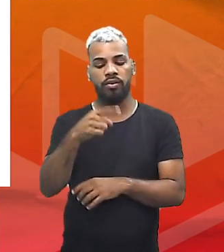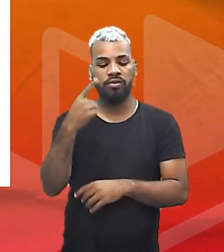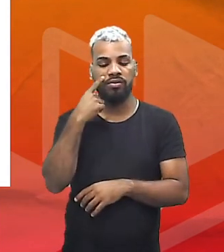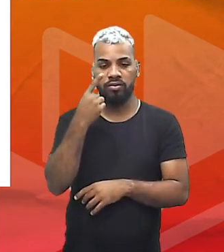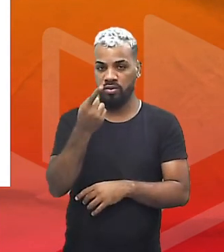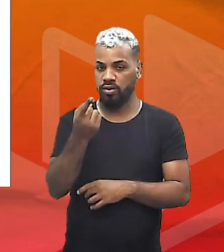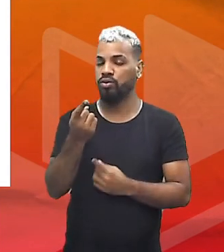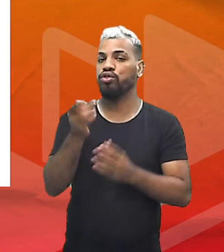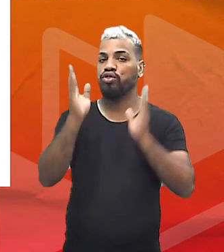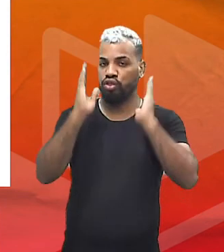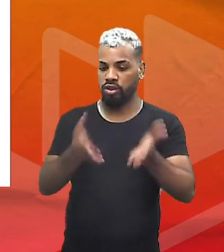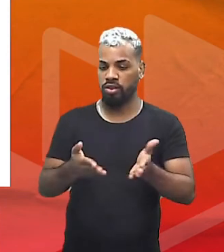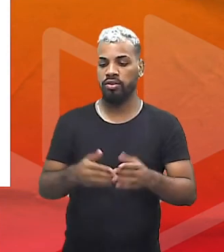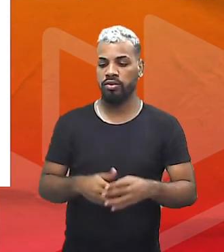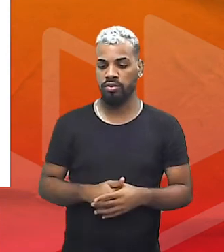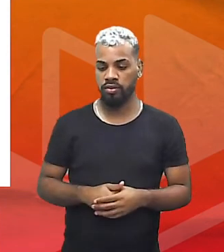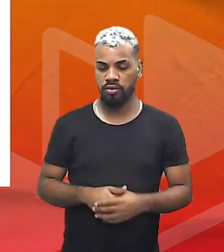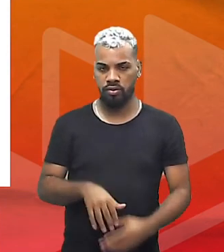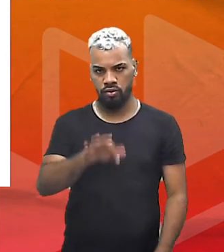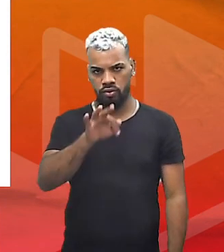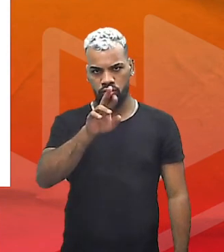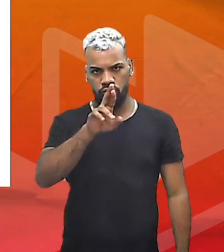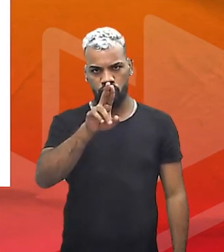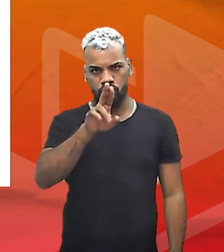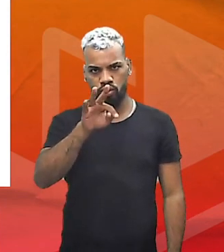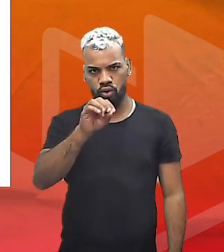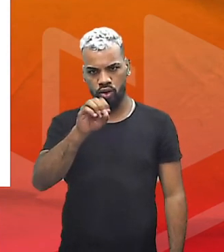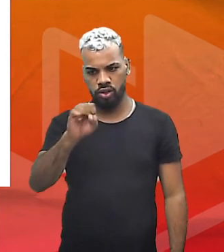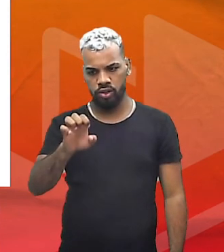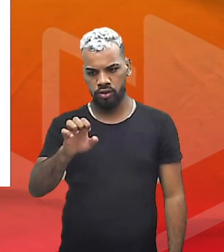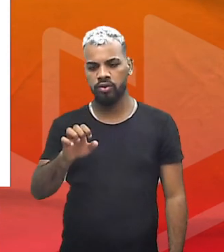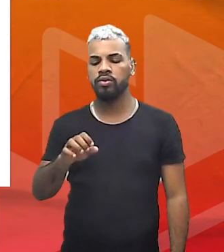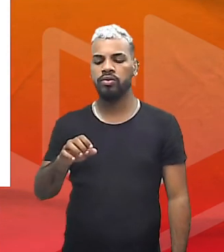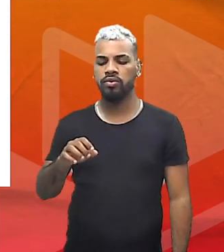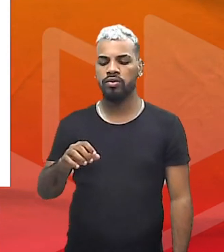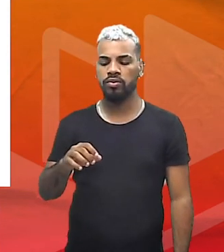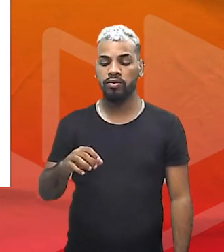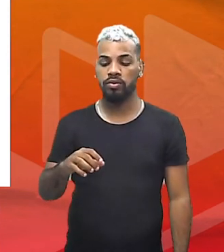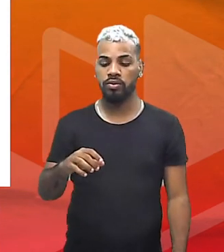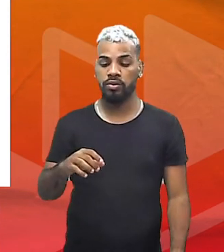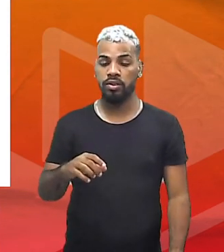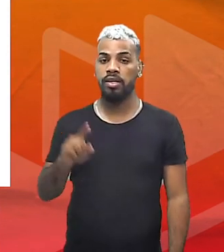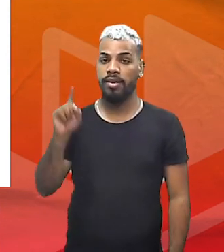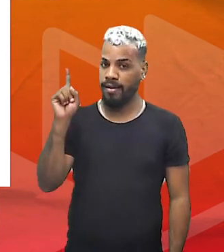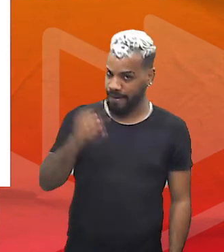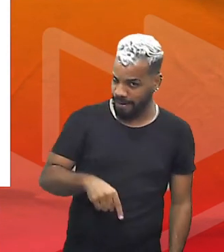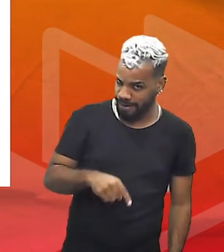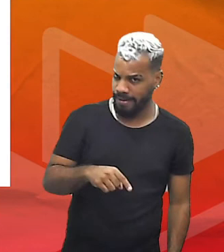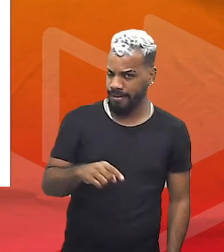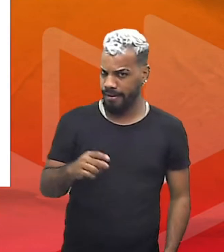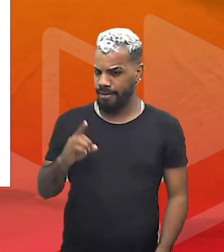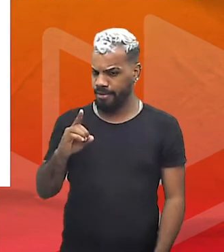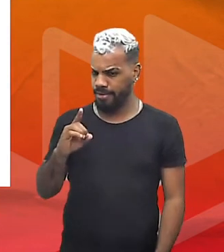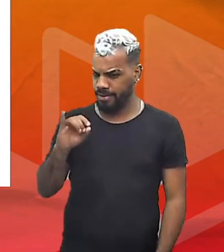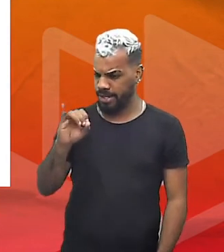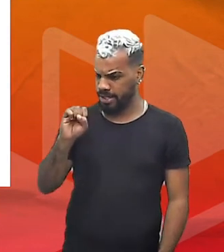ó frutose vamos pular letra A frutose é dissacarídeo não